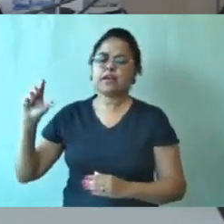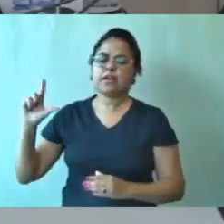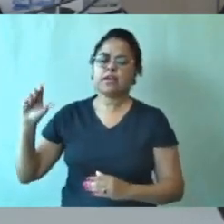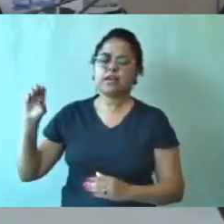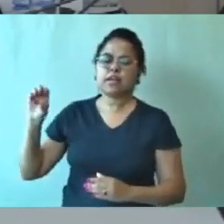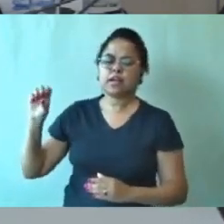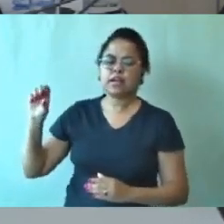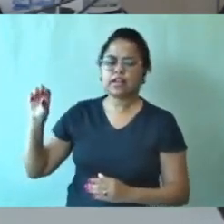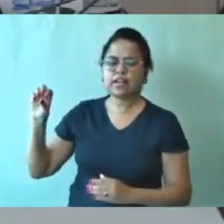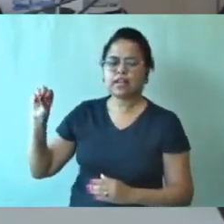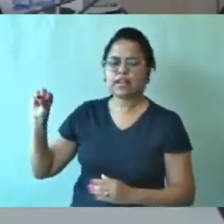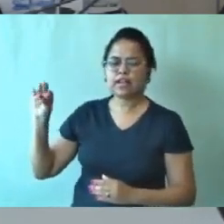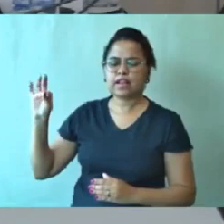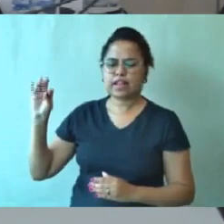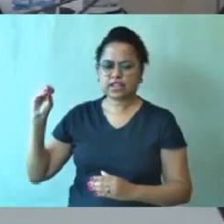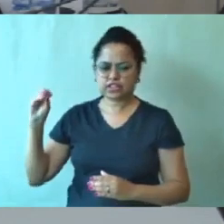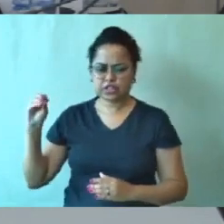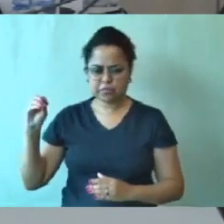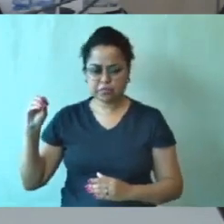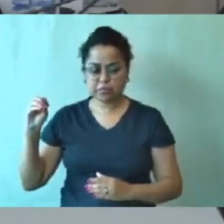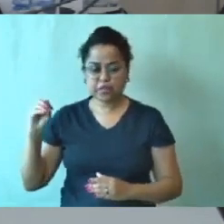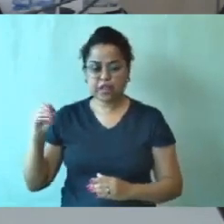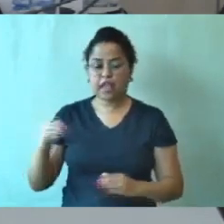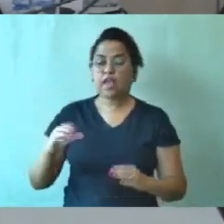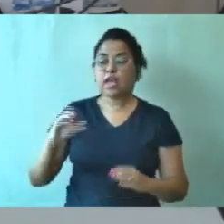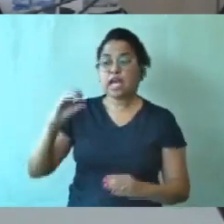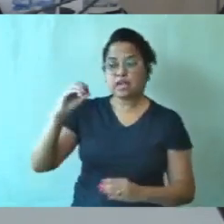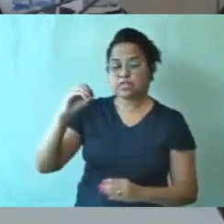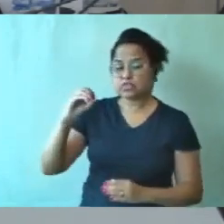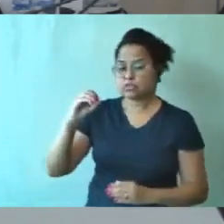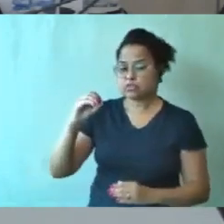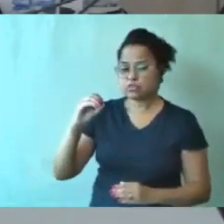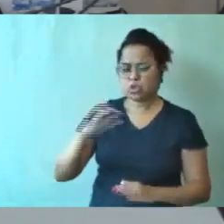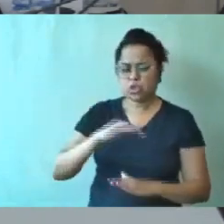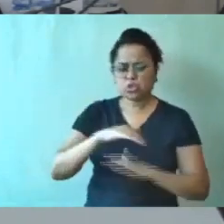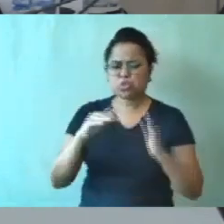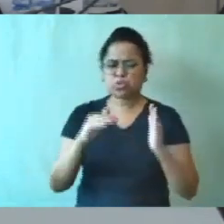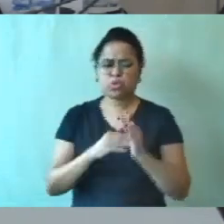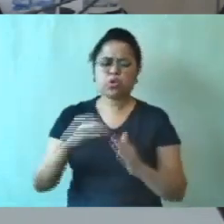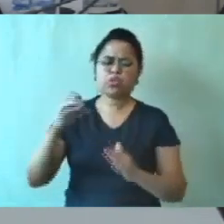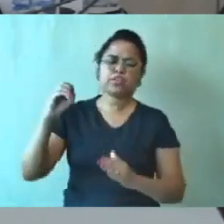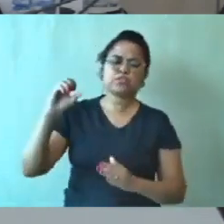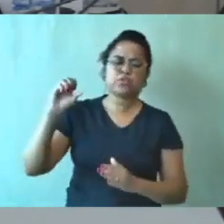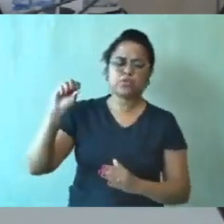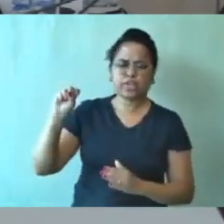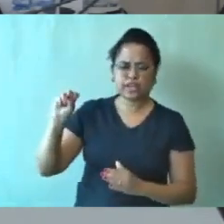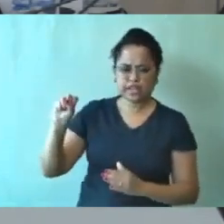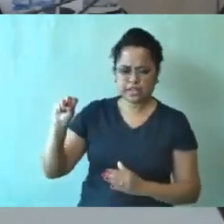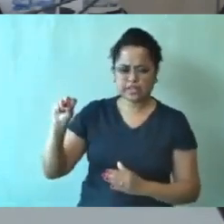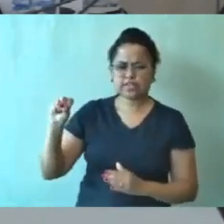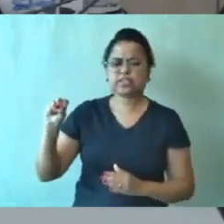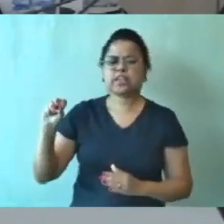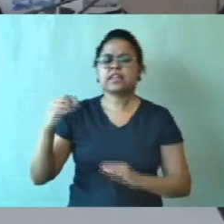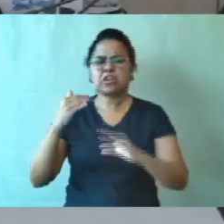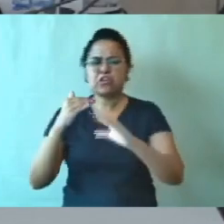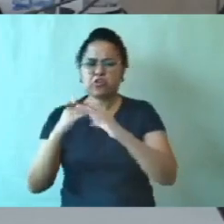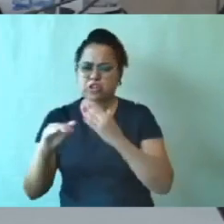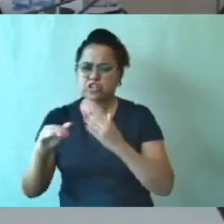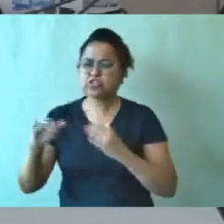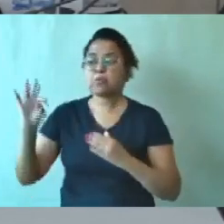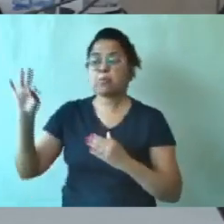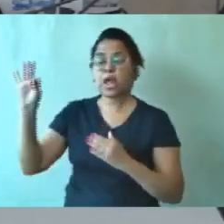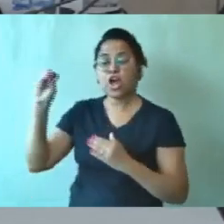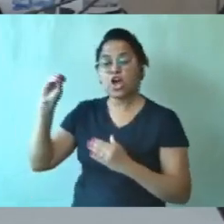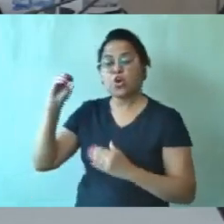Não, as OS estava em nome da versão 2. Então, ela estava emitindo OS para a Torres. Então, a Torres ainda não tinha saído